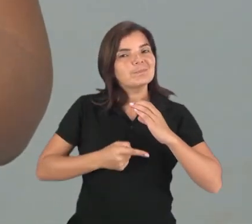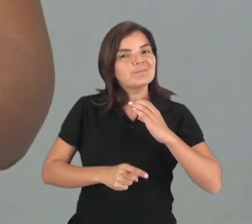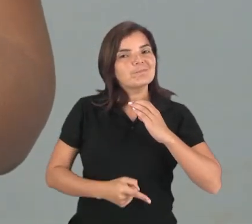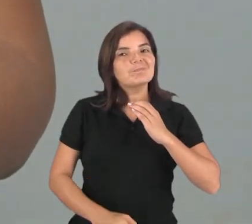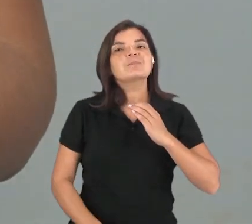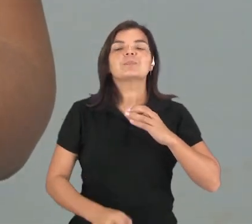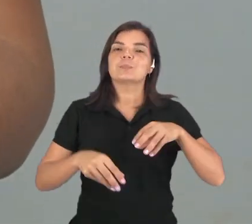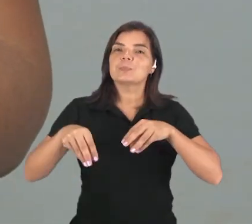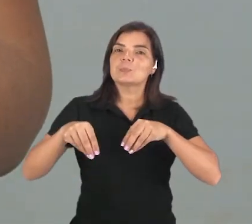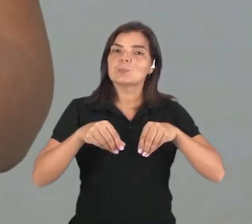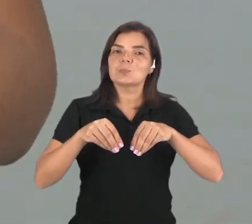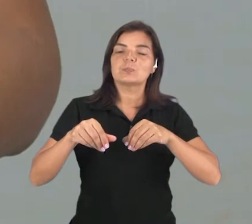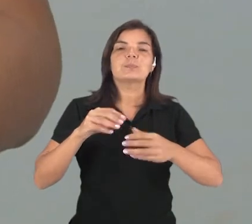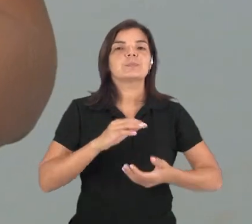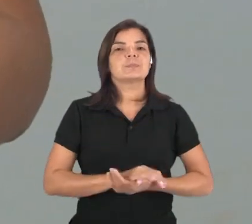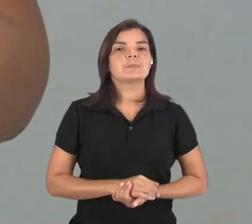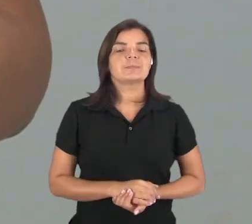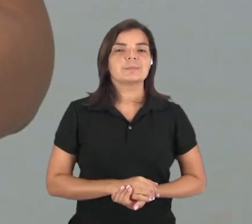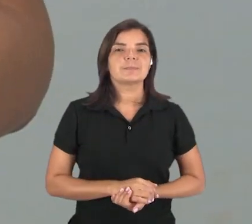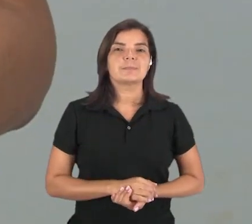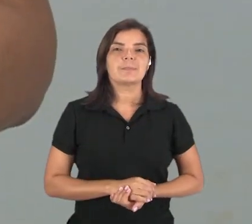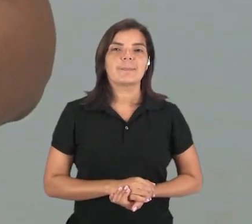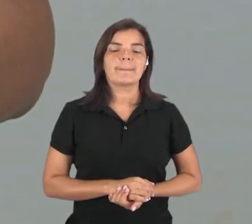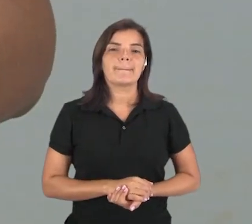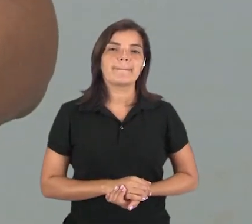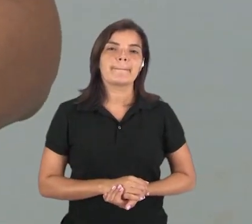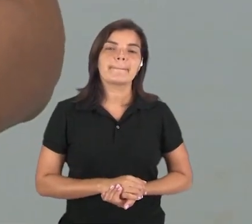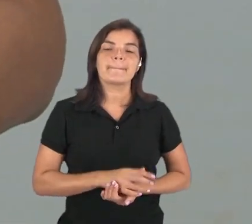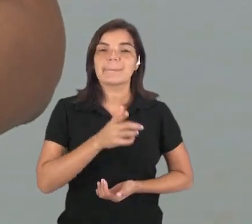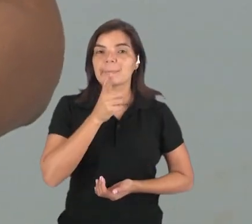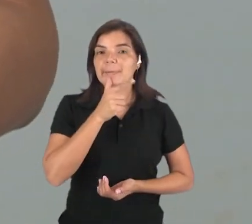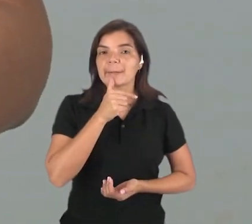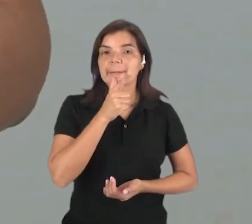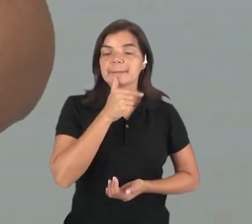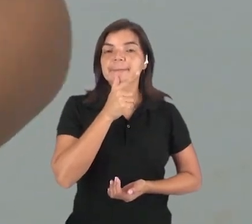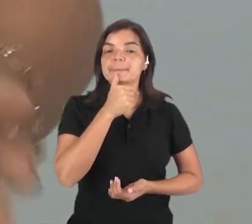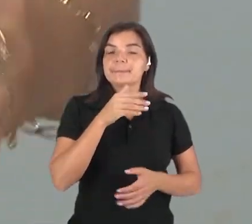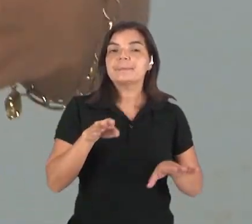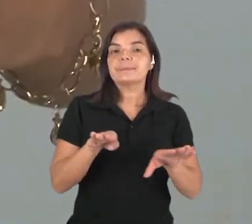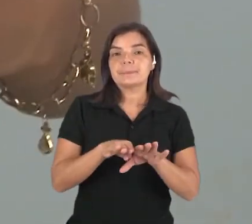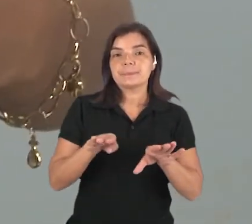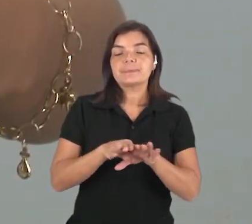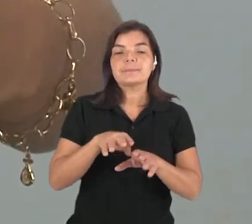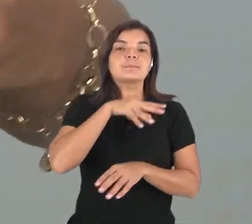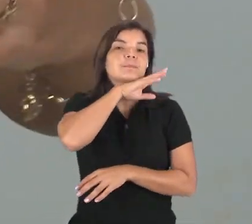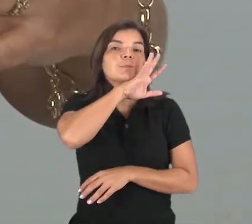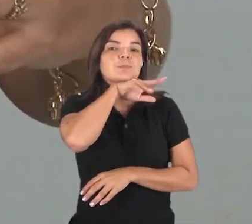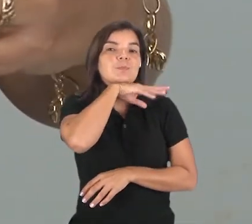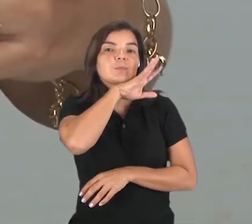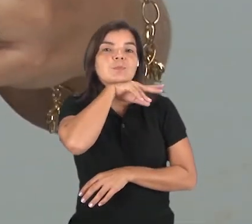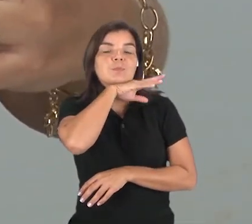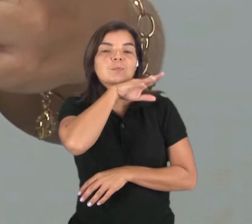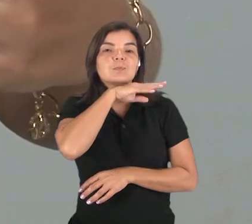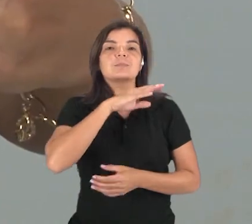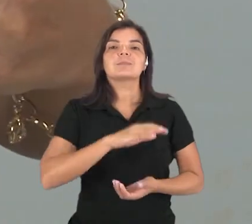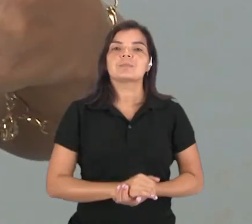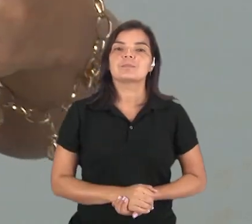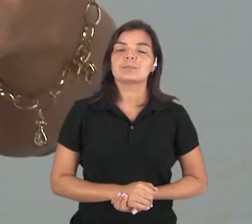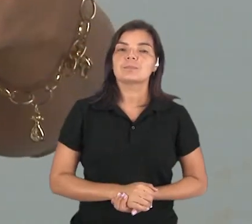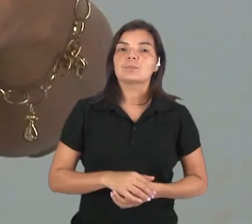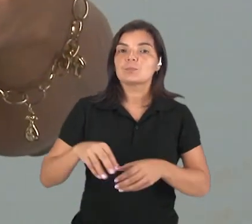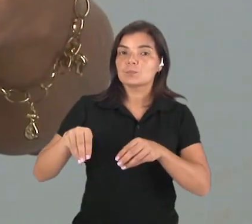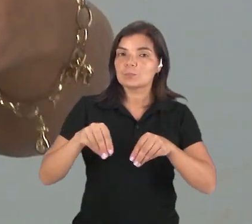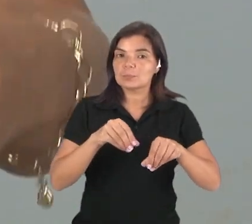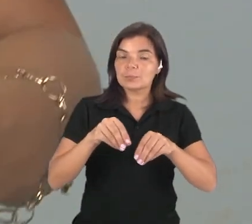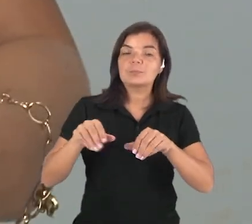lençol subterrâneo, certo? Água da fonte, também água para os animais, tá? O